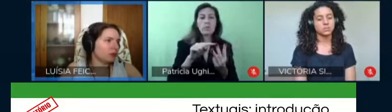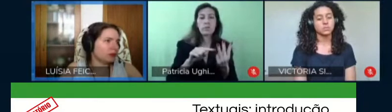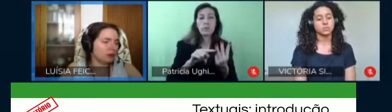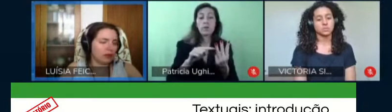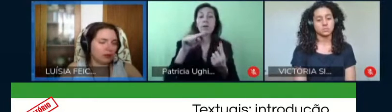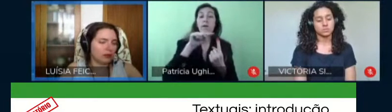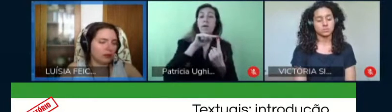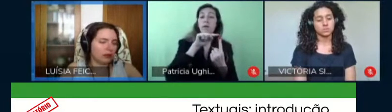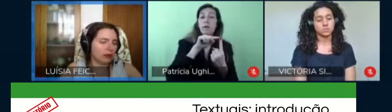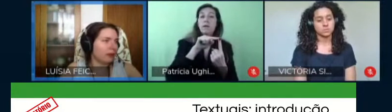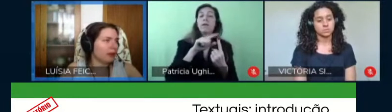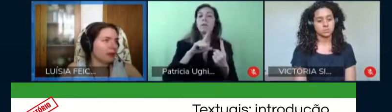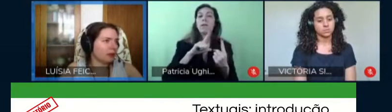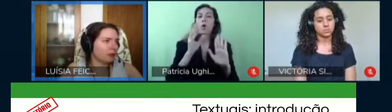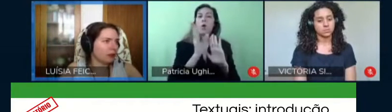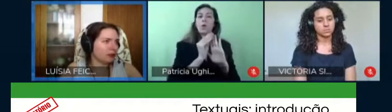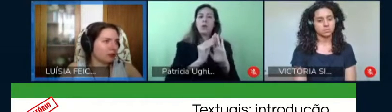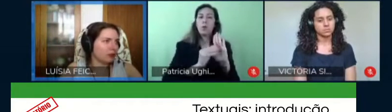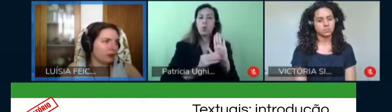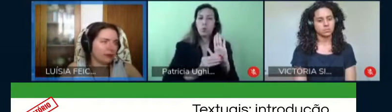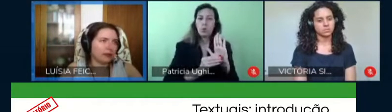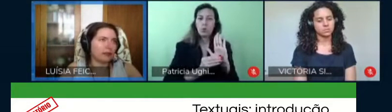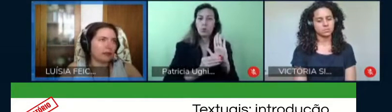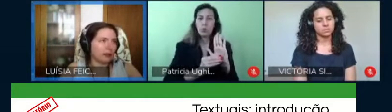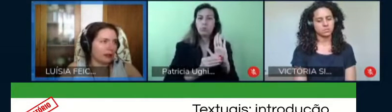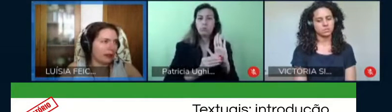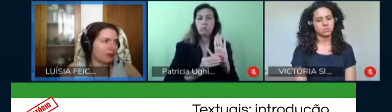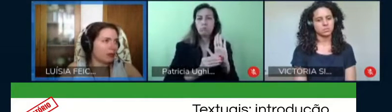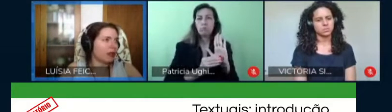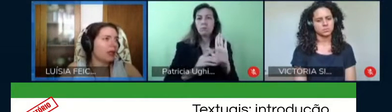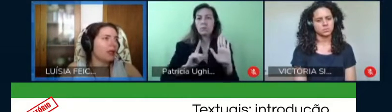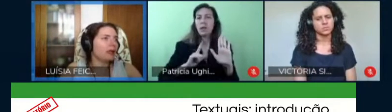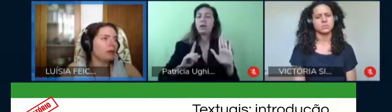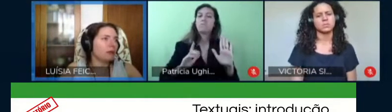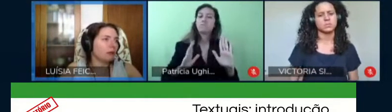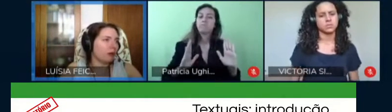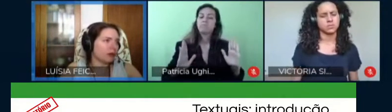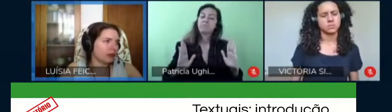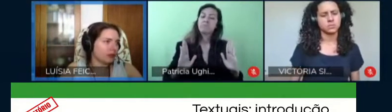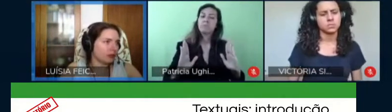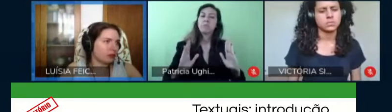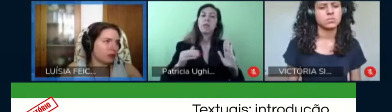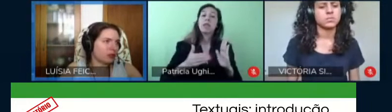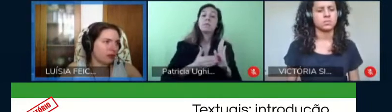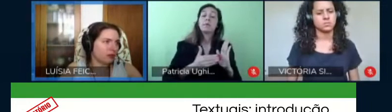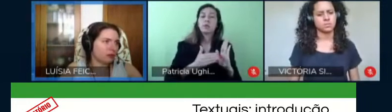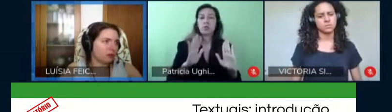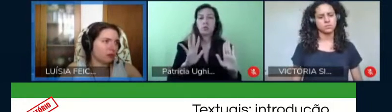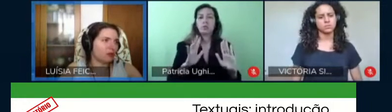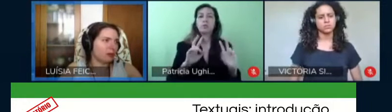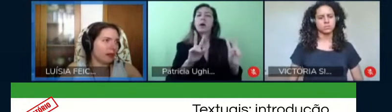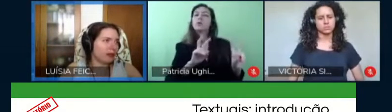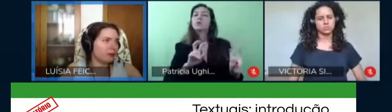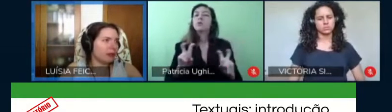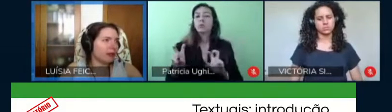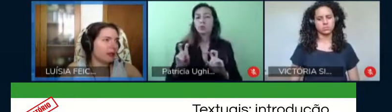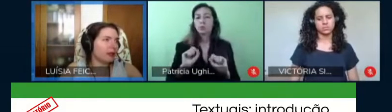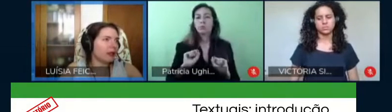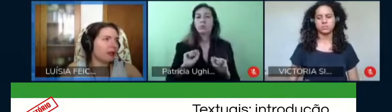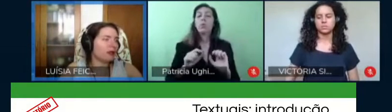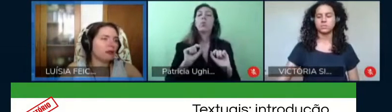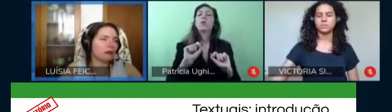conteúdo que delimita o assunto que vai ser tratado, e mostra os objetivos do teu